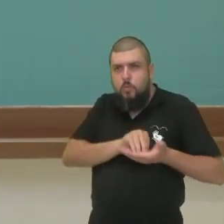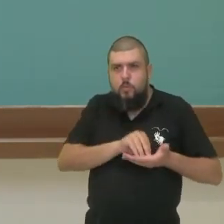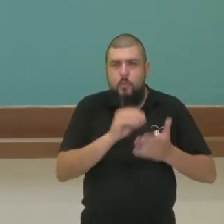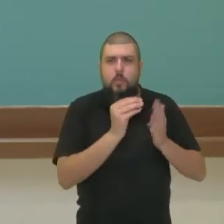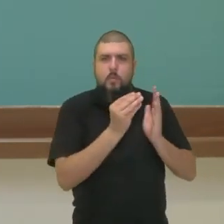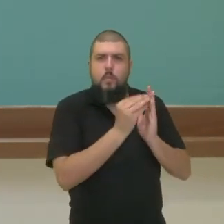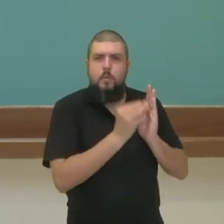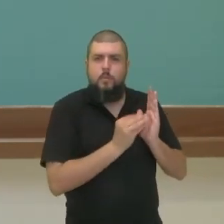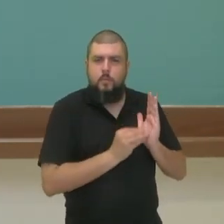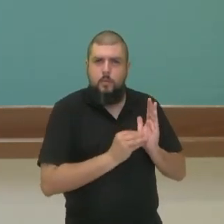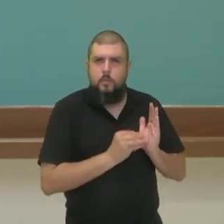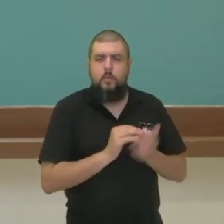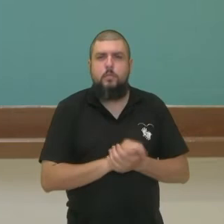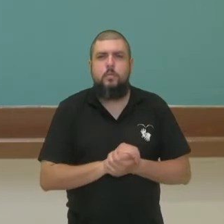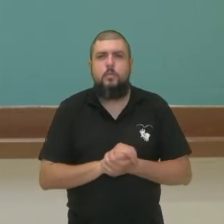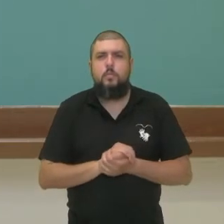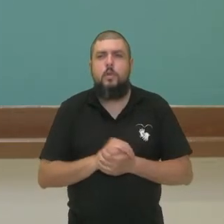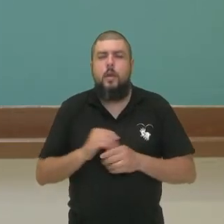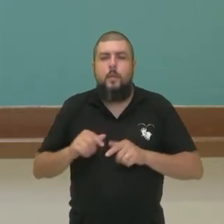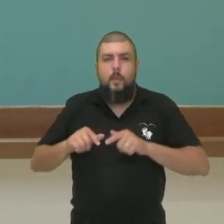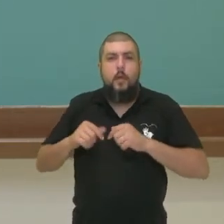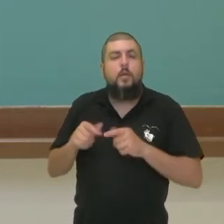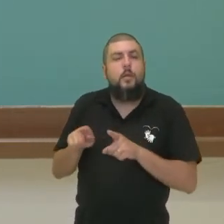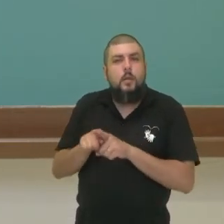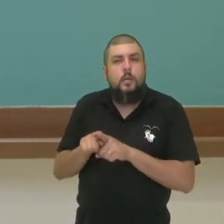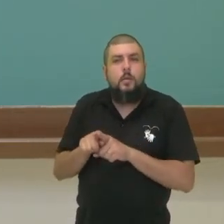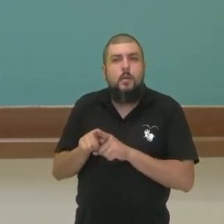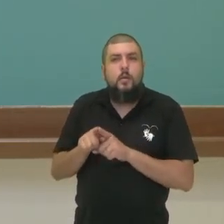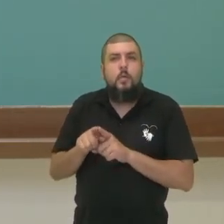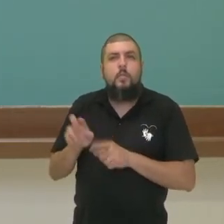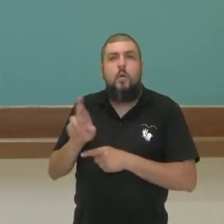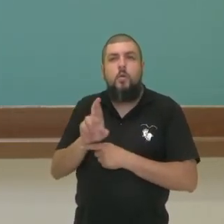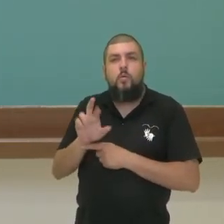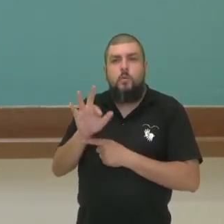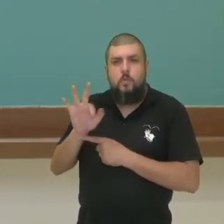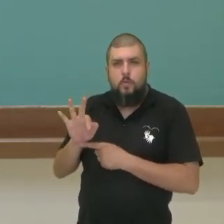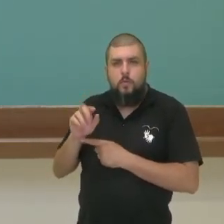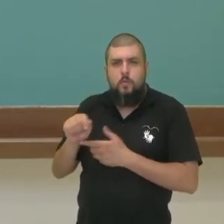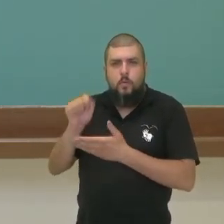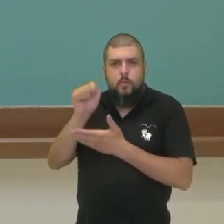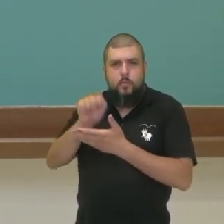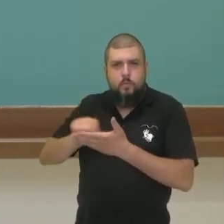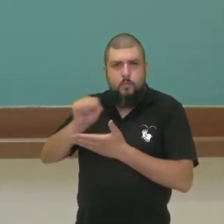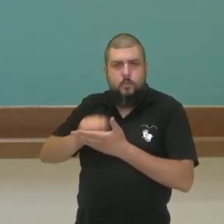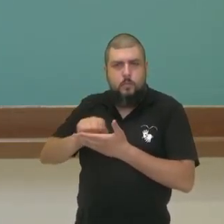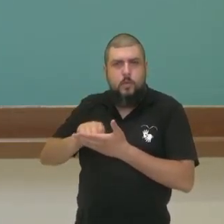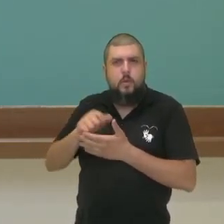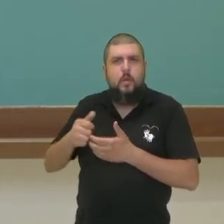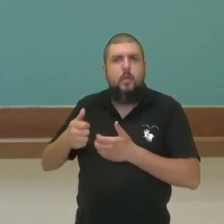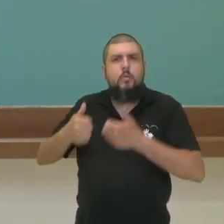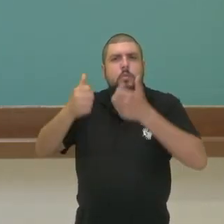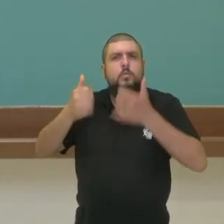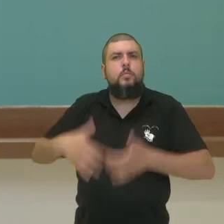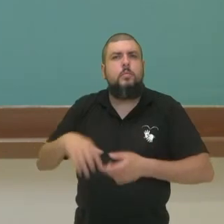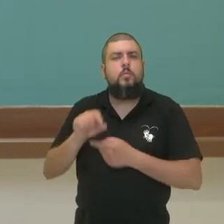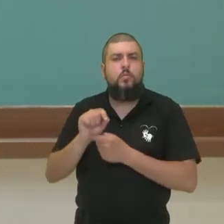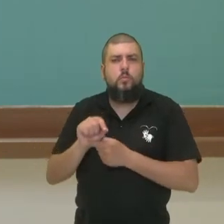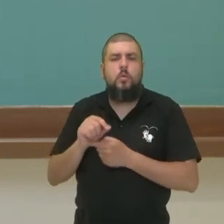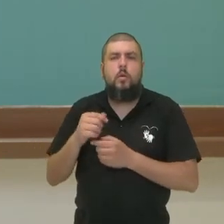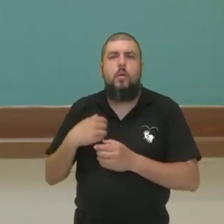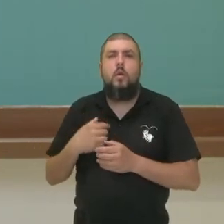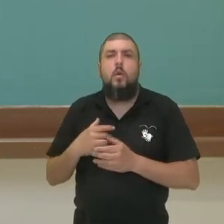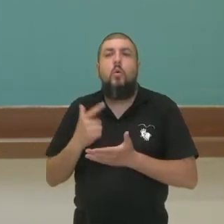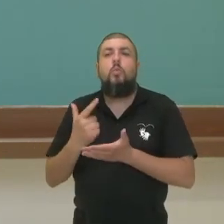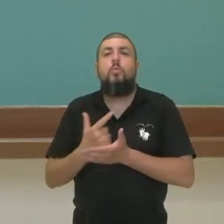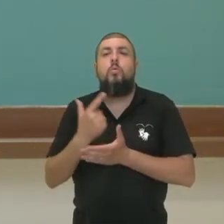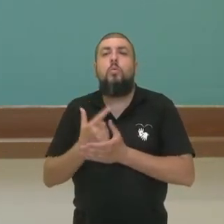conosco, na obra, né? E ele traz nessa obra que o livro, ele surgiu do quê?